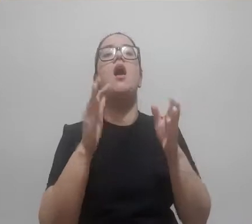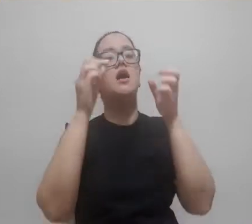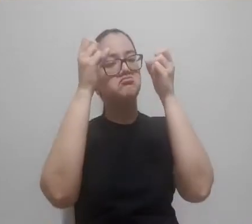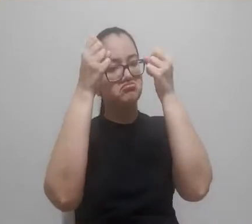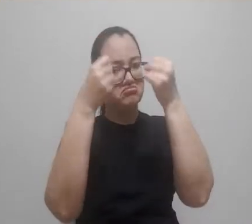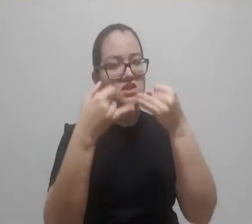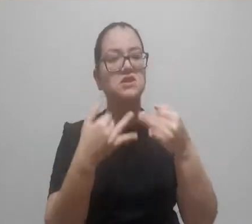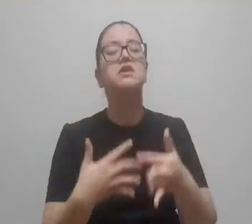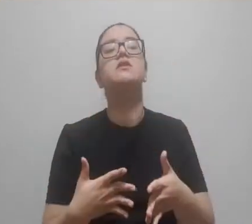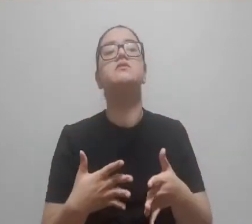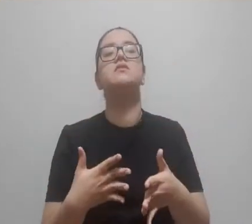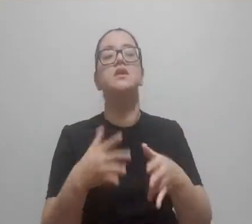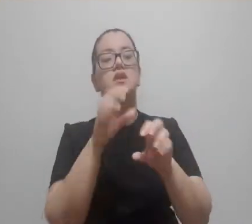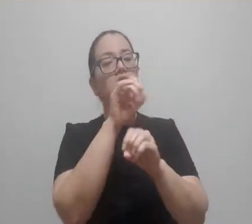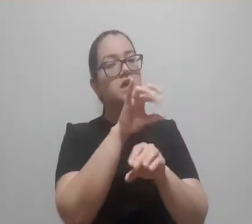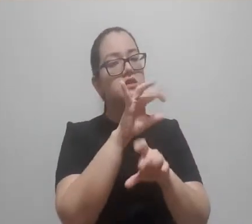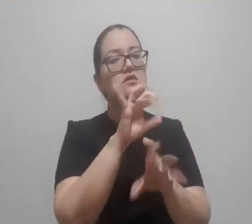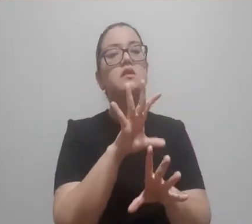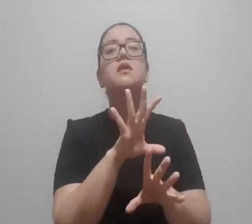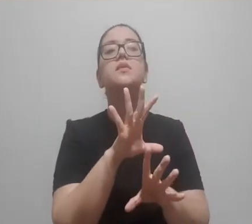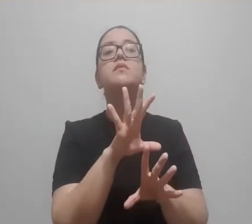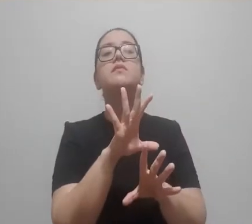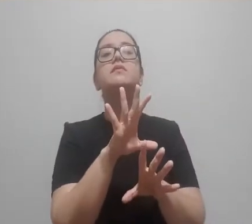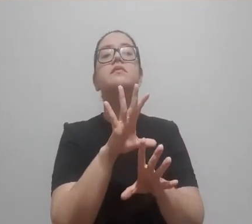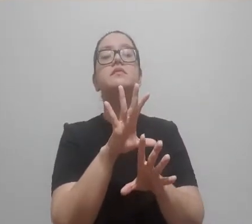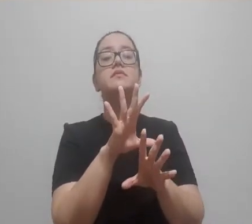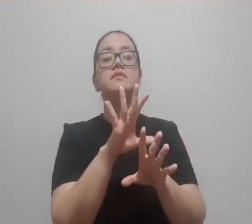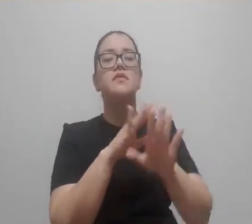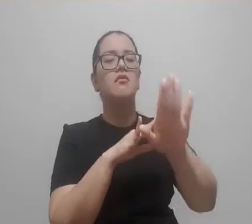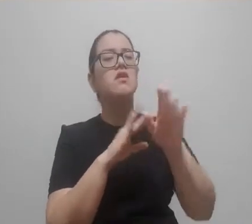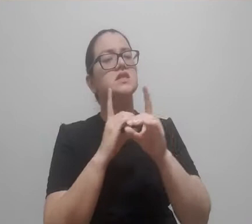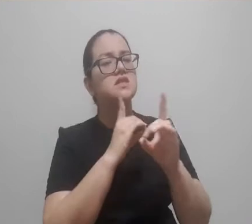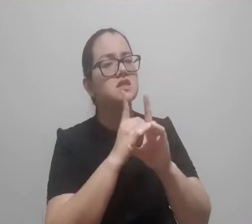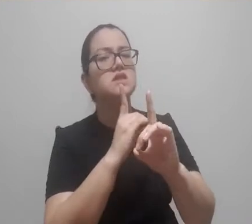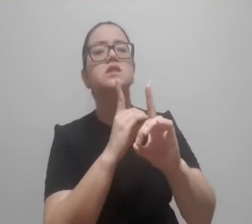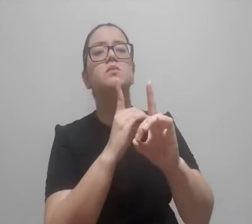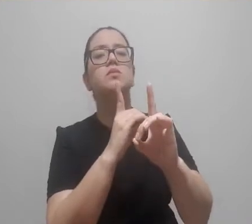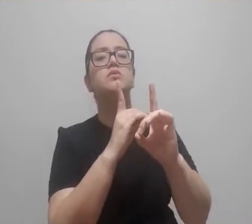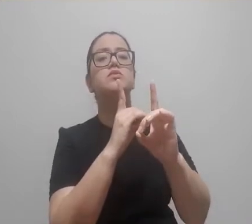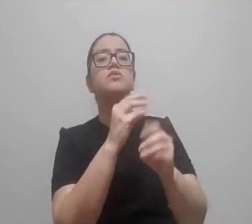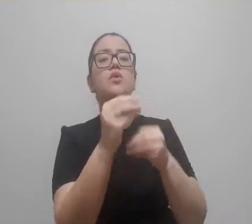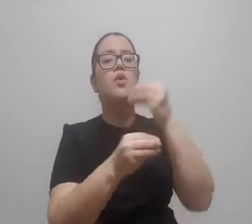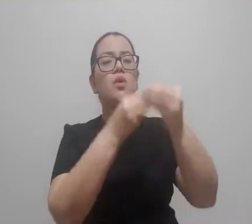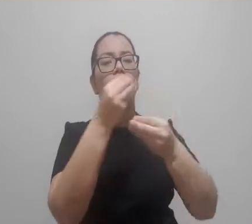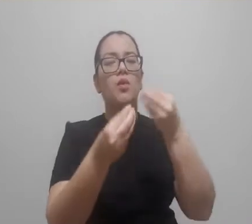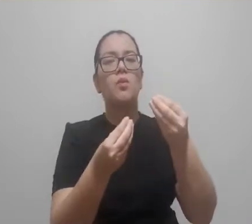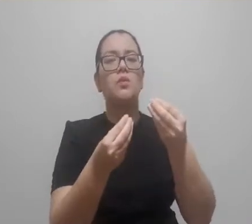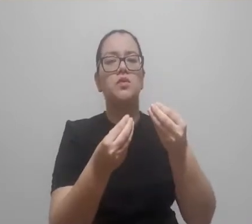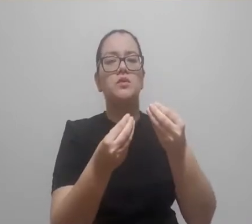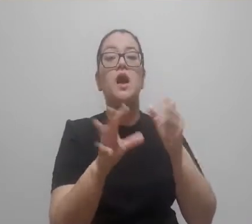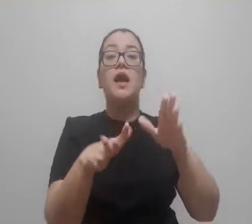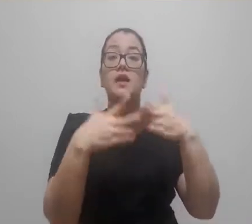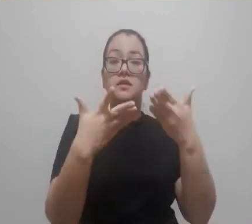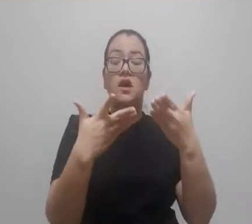uma perspectiva daquilo que ele estabelece firmemente nesses postulados. Então, nesses versículos, ele está dizendo logo